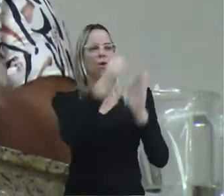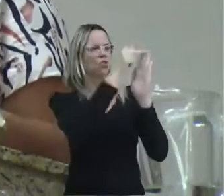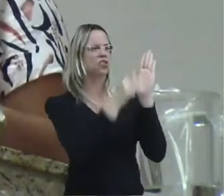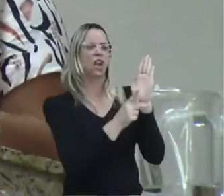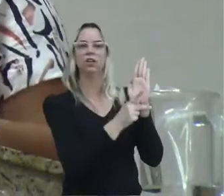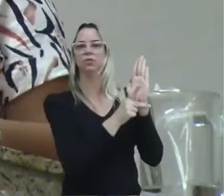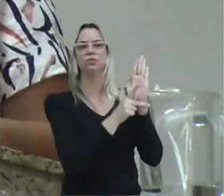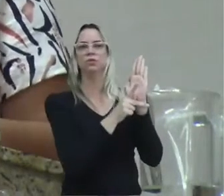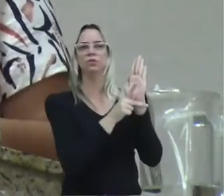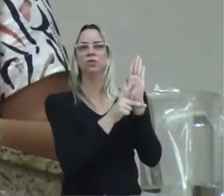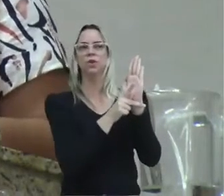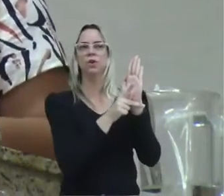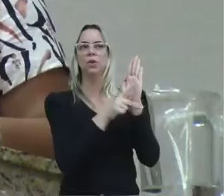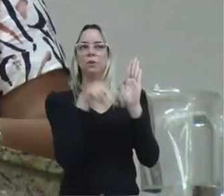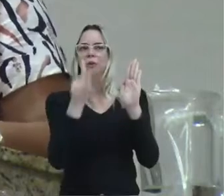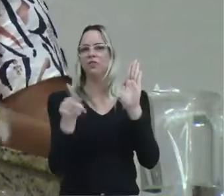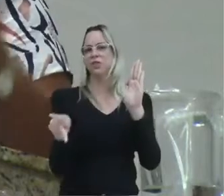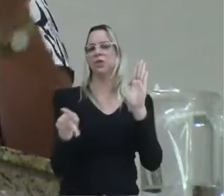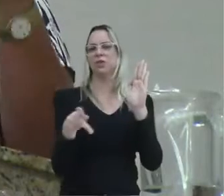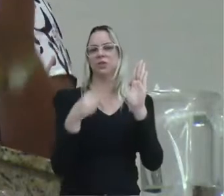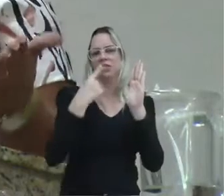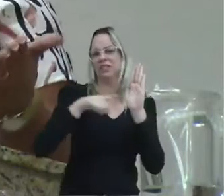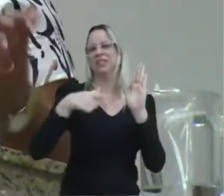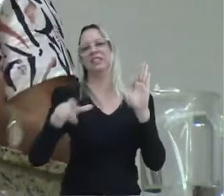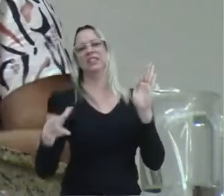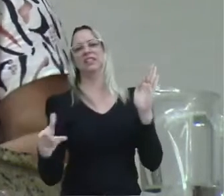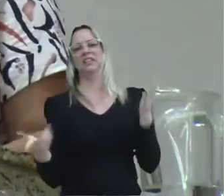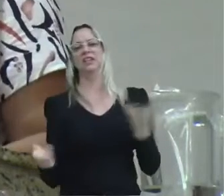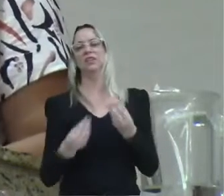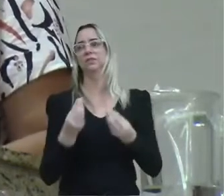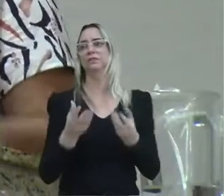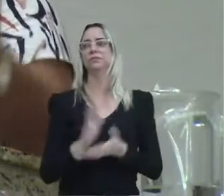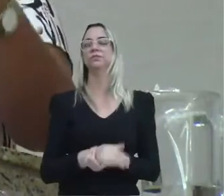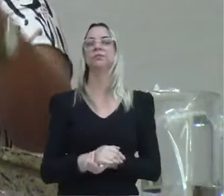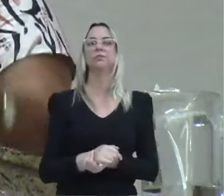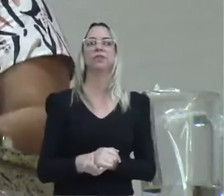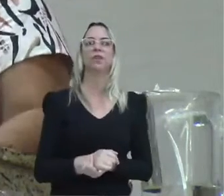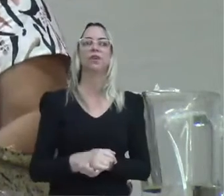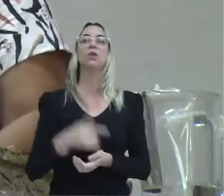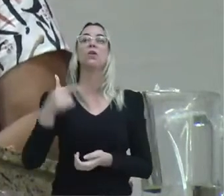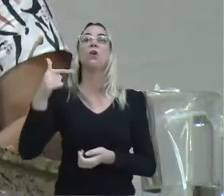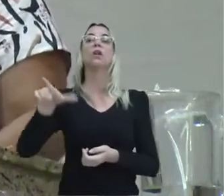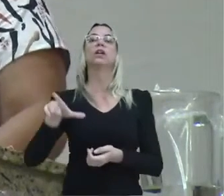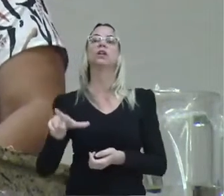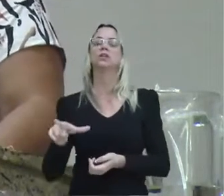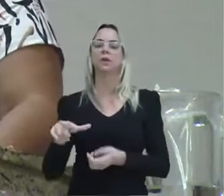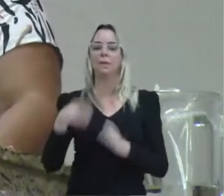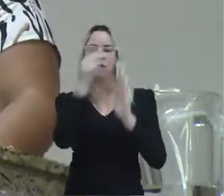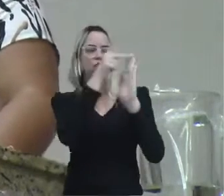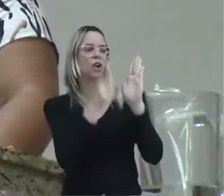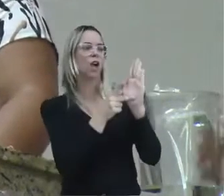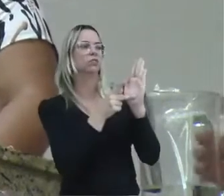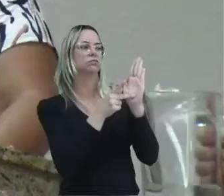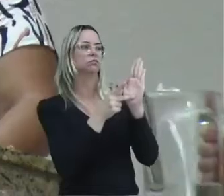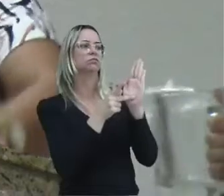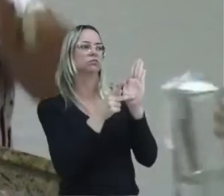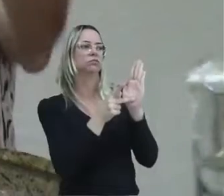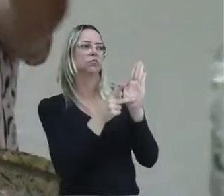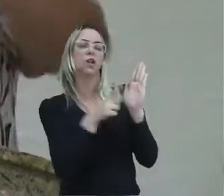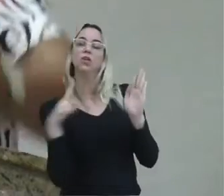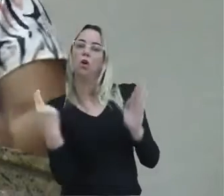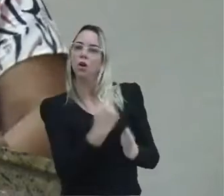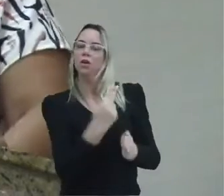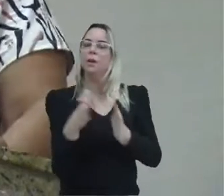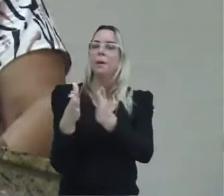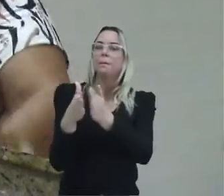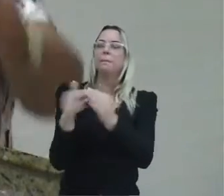à classe de professores e professoras. E outra, no mesmo projeto, nós solicitávamos, e eu peço